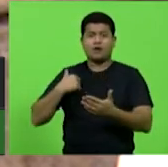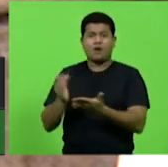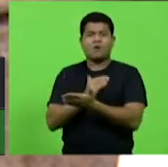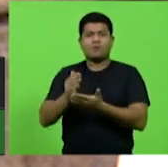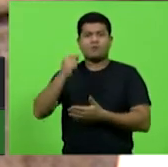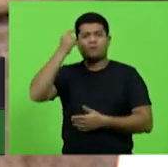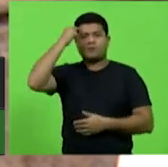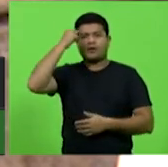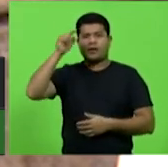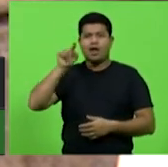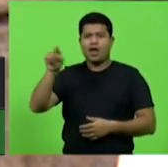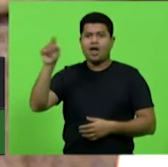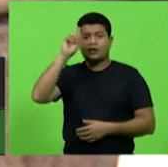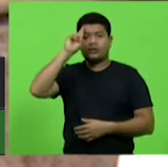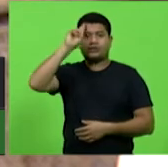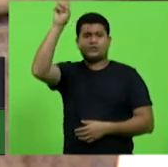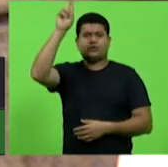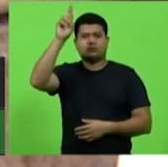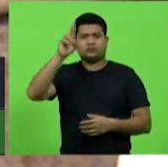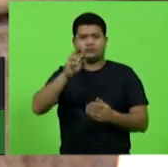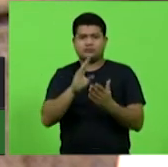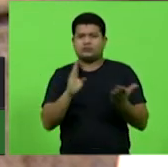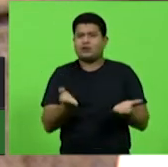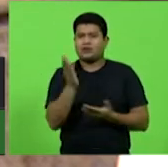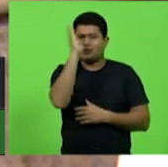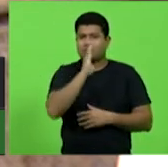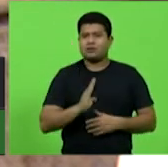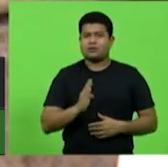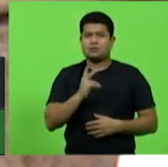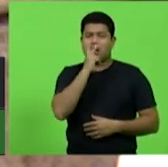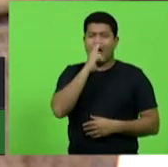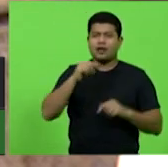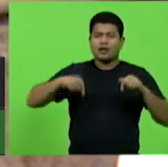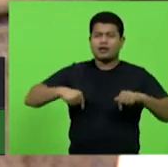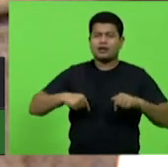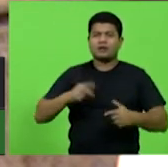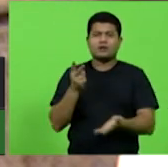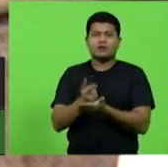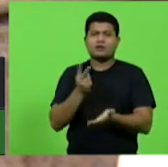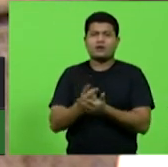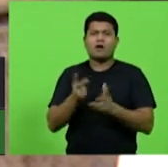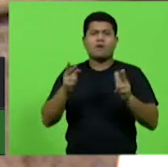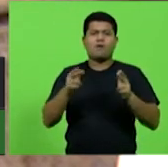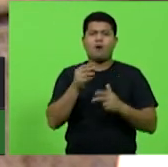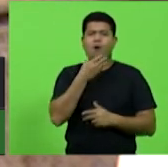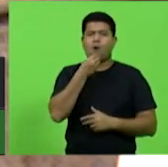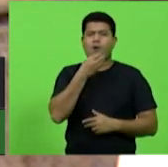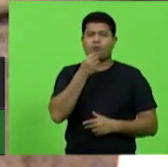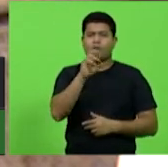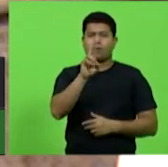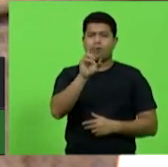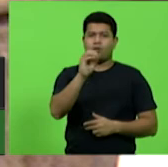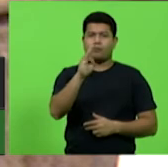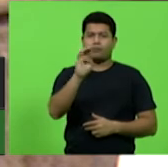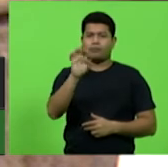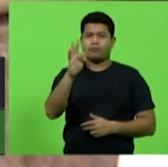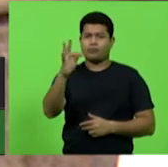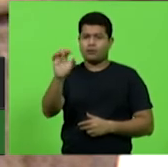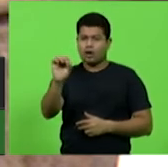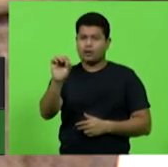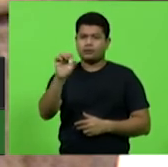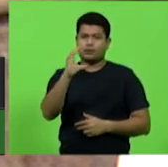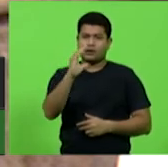Brasil é um país que insiste em viver no atraso. Como dizia Roberto Campos, nós temos um grande futuro no nosso